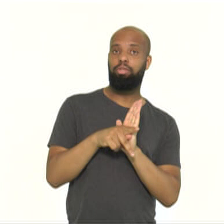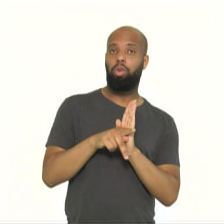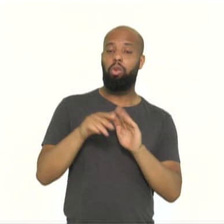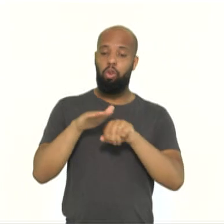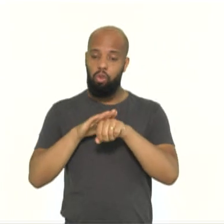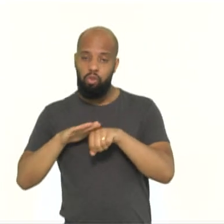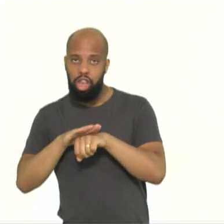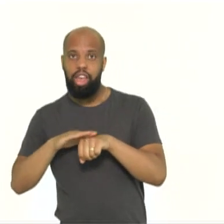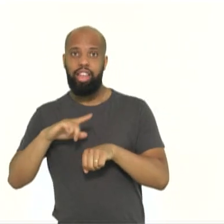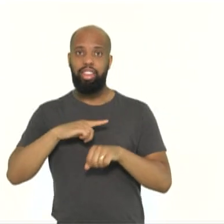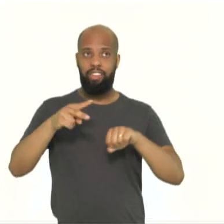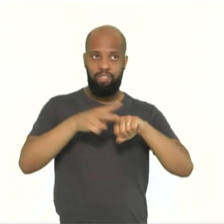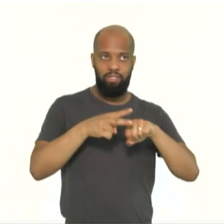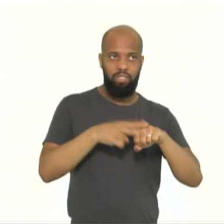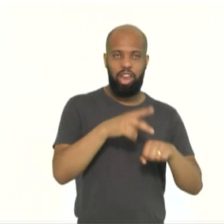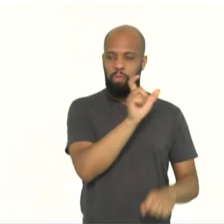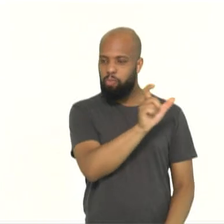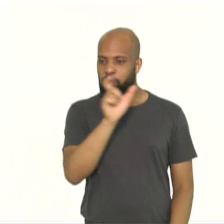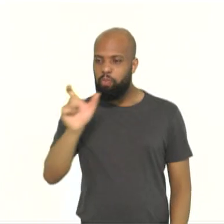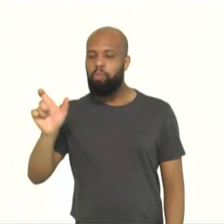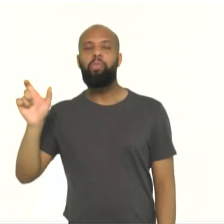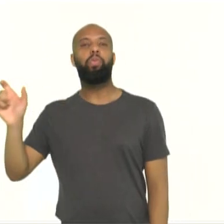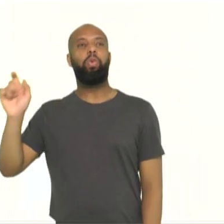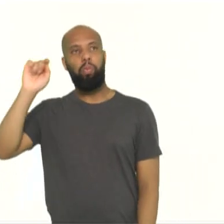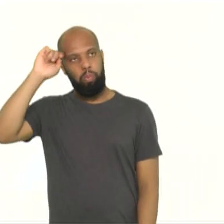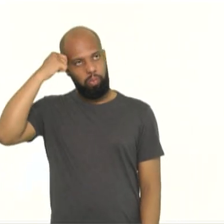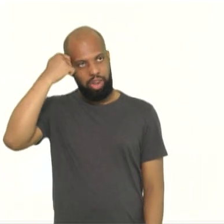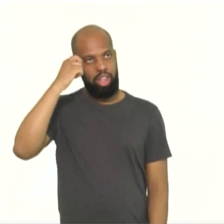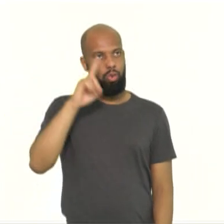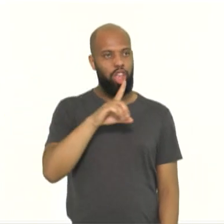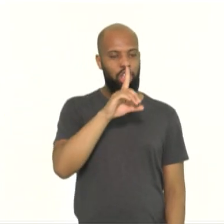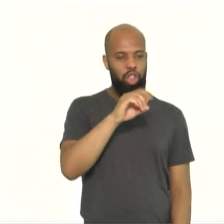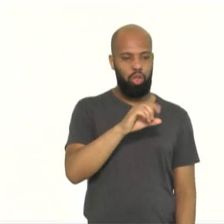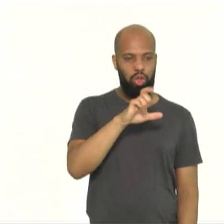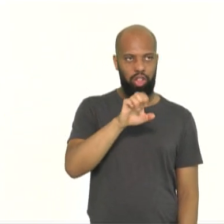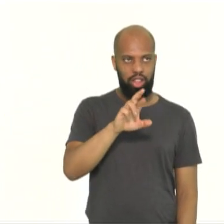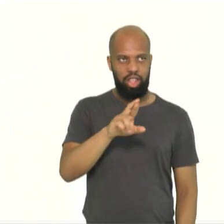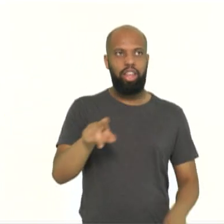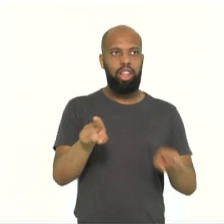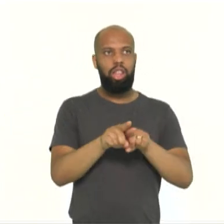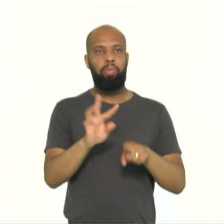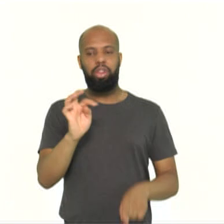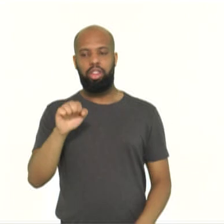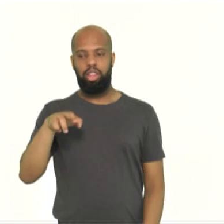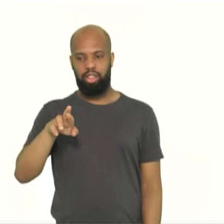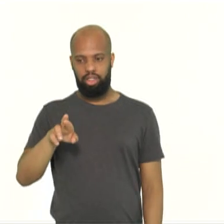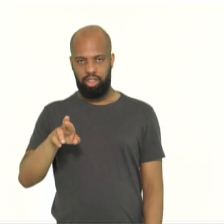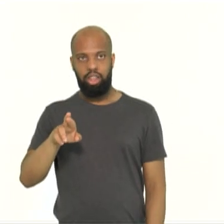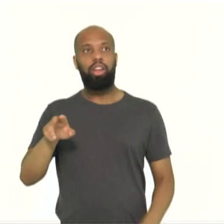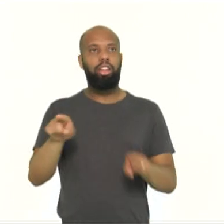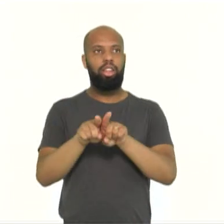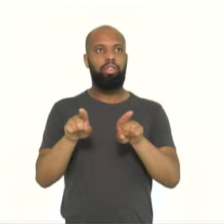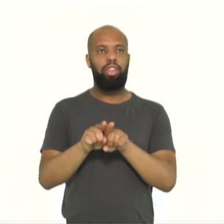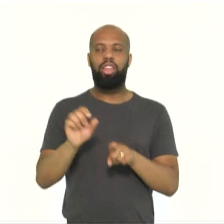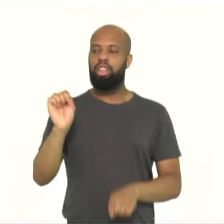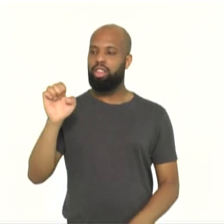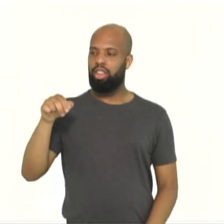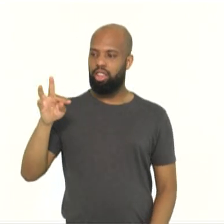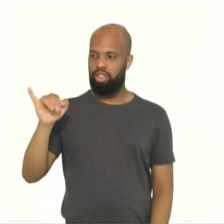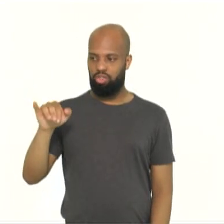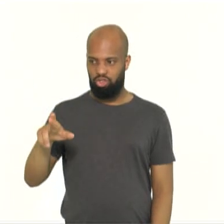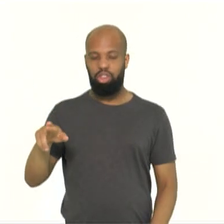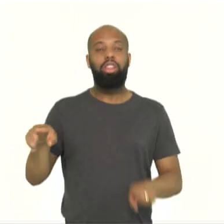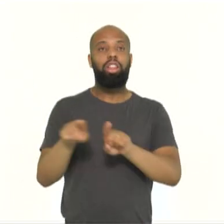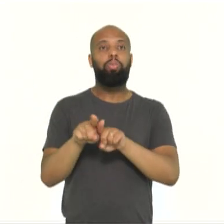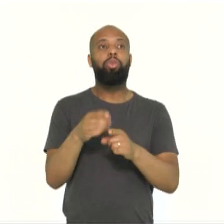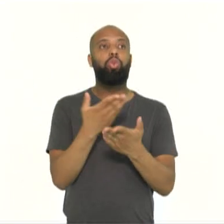dos verbos doler, dos verbos tener e sentir no presente do indicativo. E também estudamos